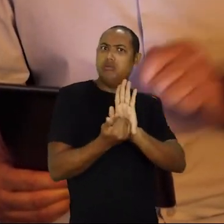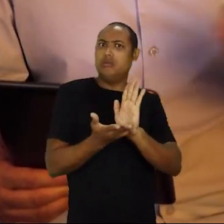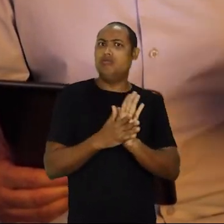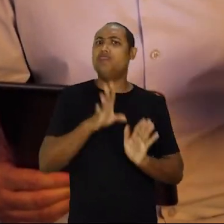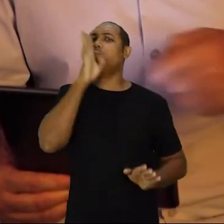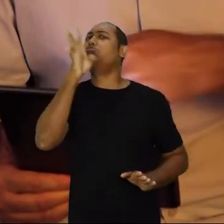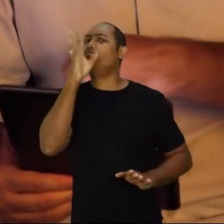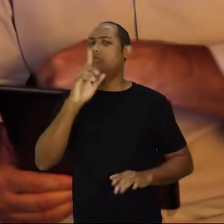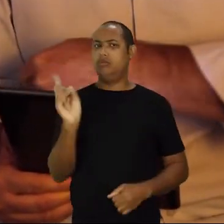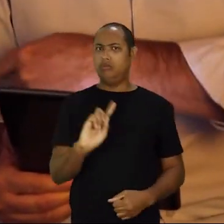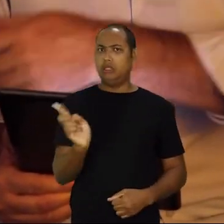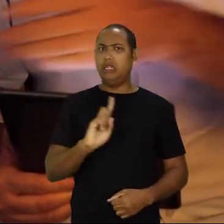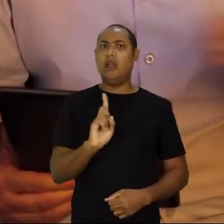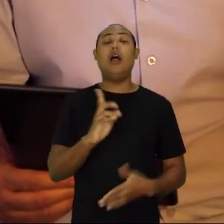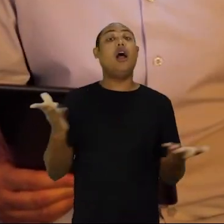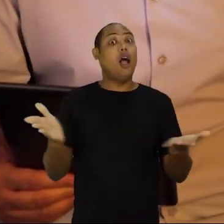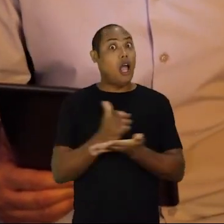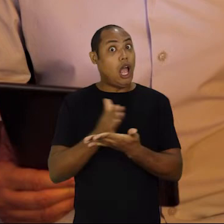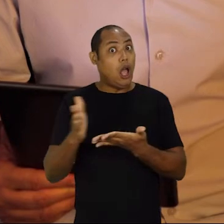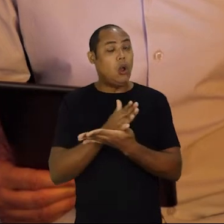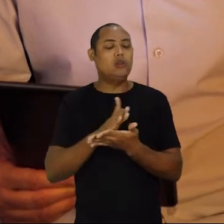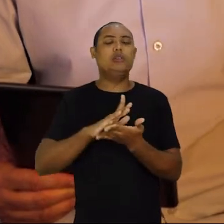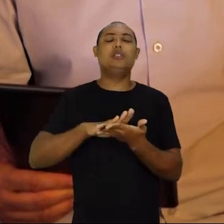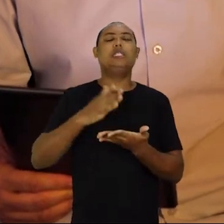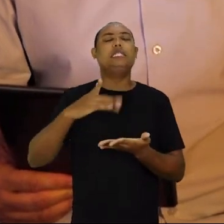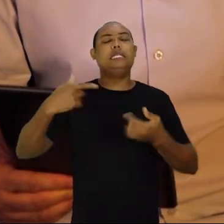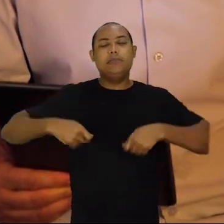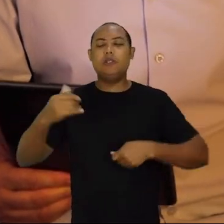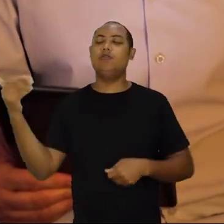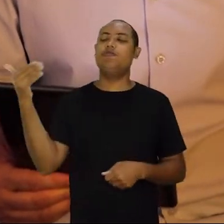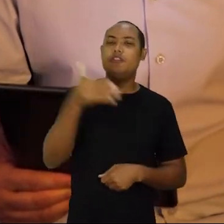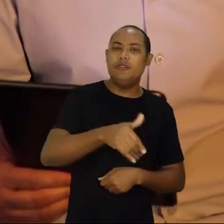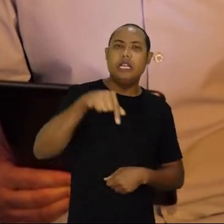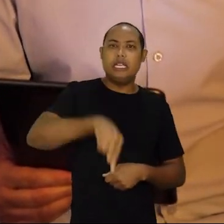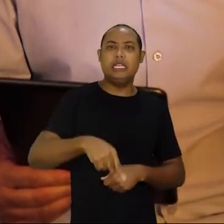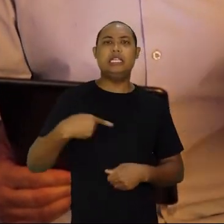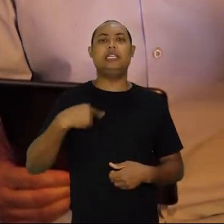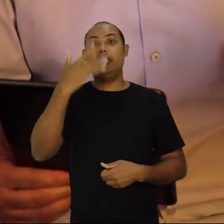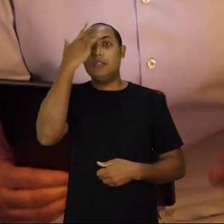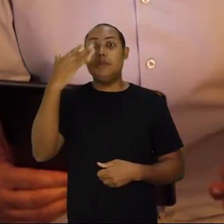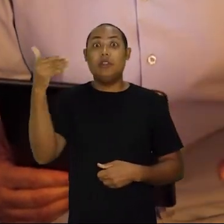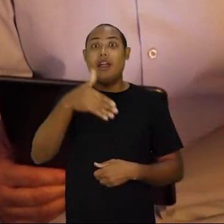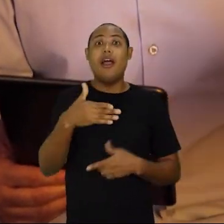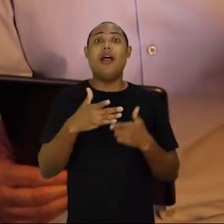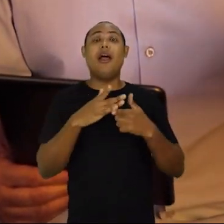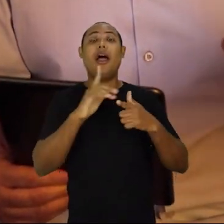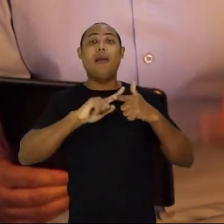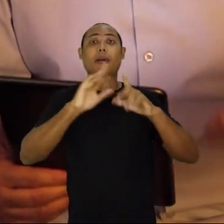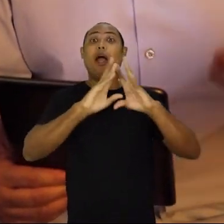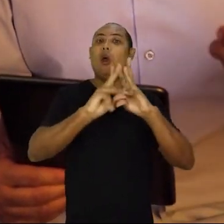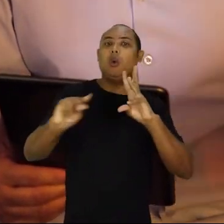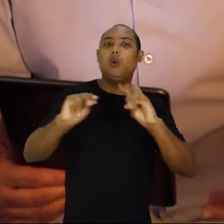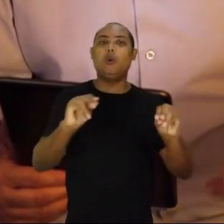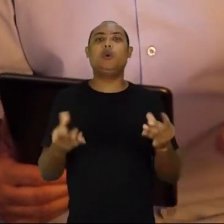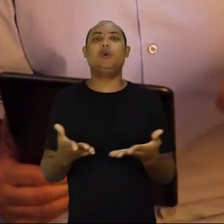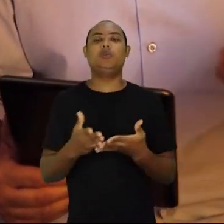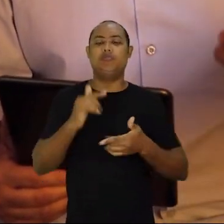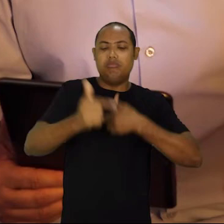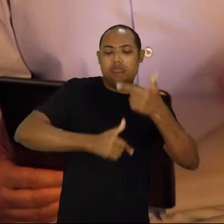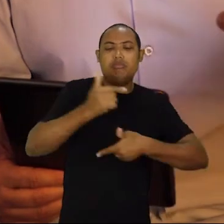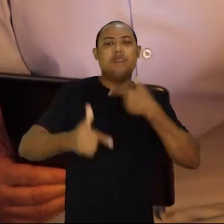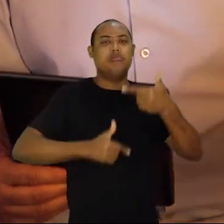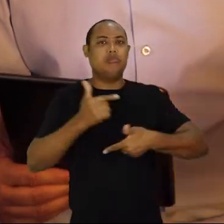presencial, evidentemente seguindo todos os protocolos, mas nós temos setores, por exemplo, que exigiam a presença